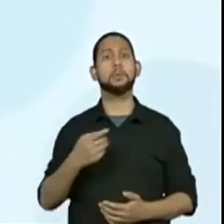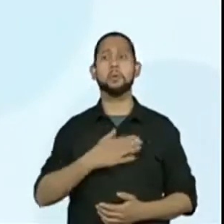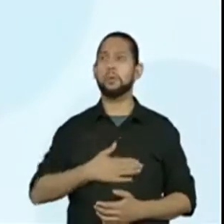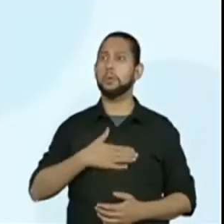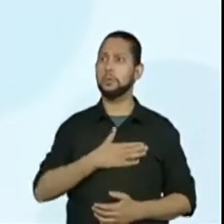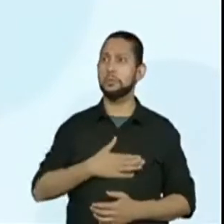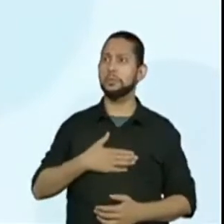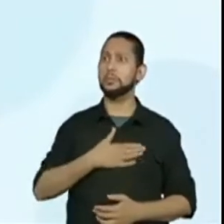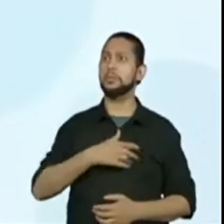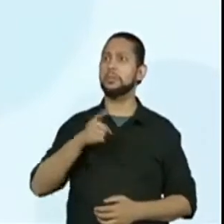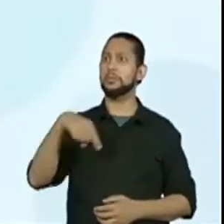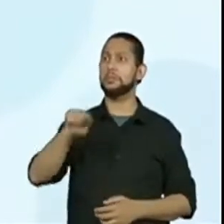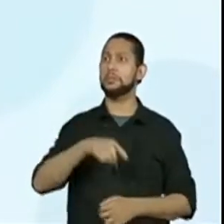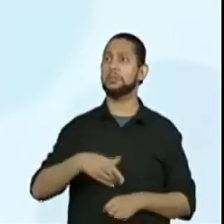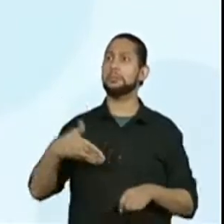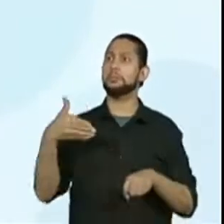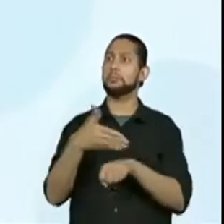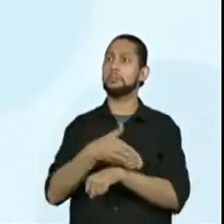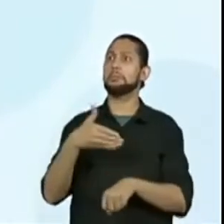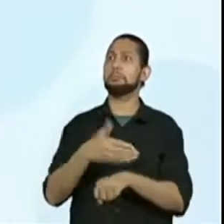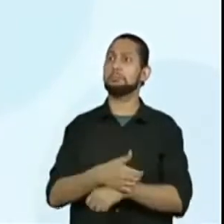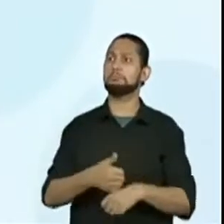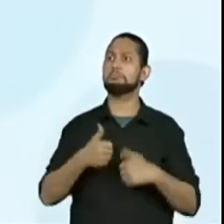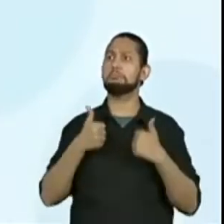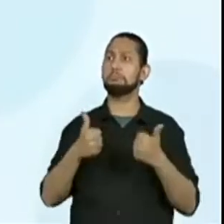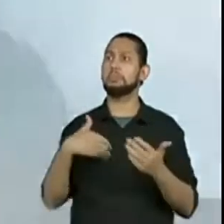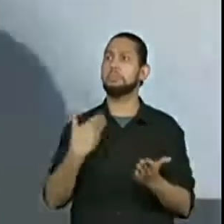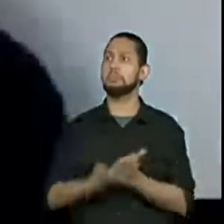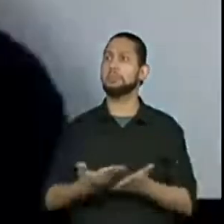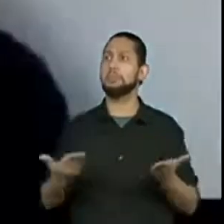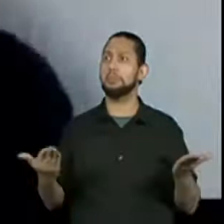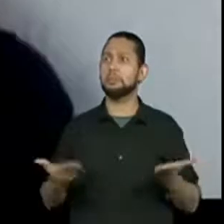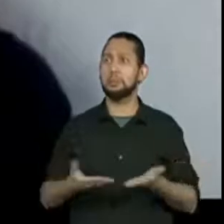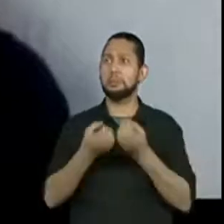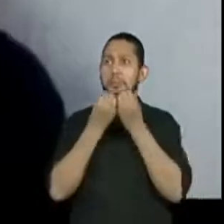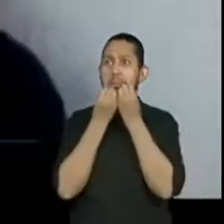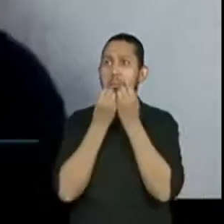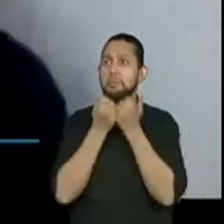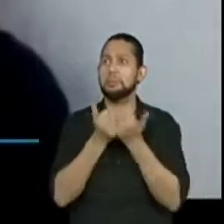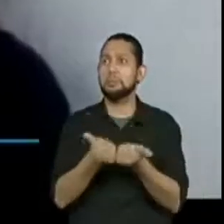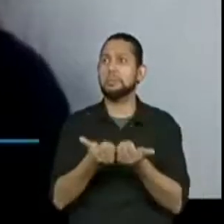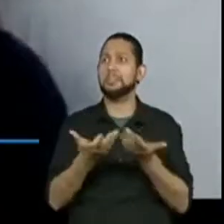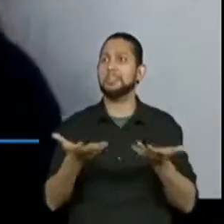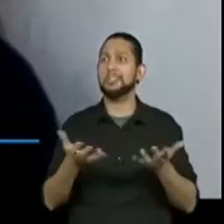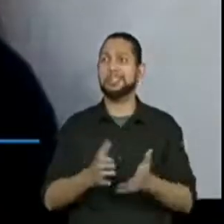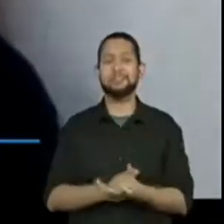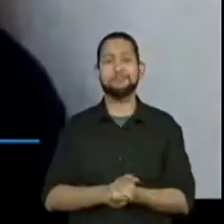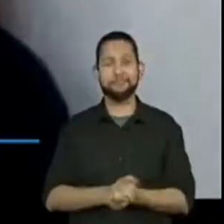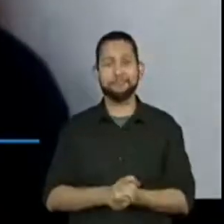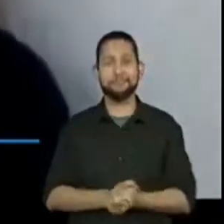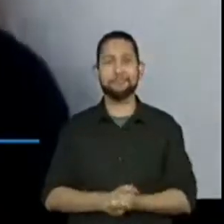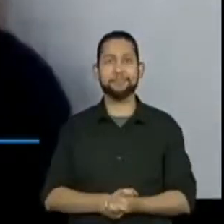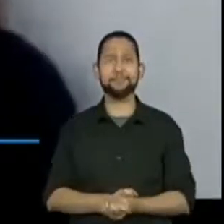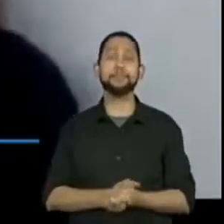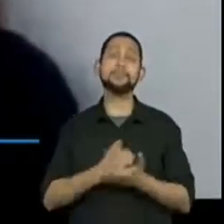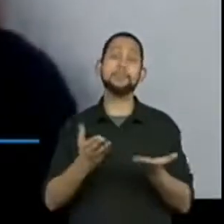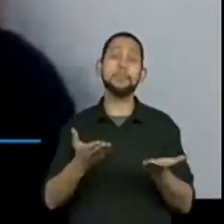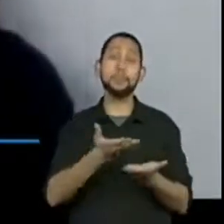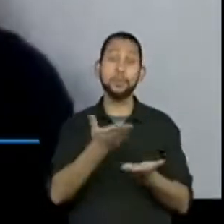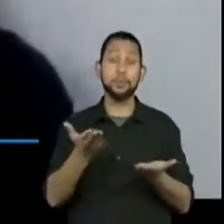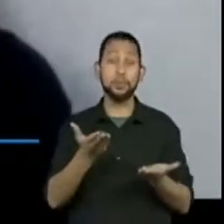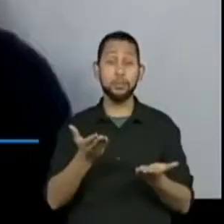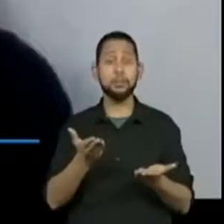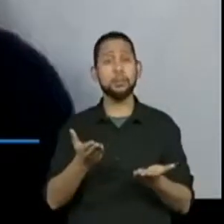Gostei muito da participação de vocês até agora. Tá indo muito bem essa aula. Como vocês